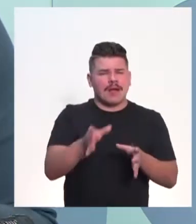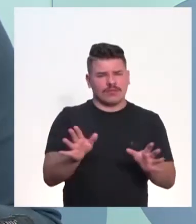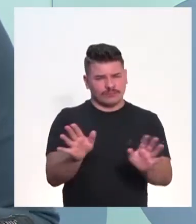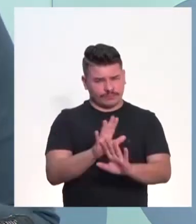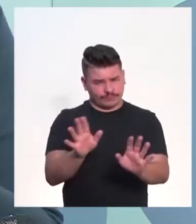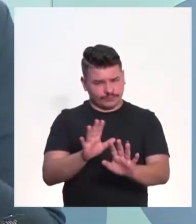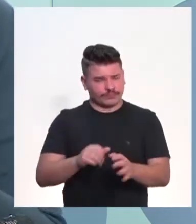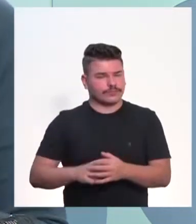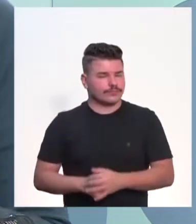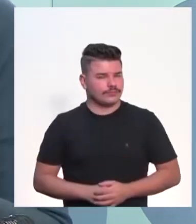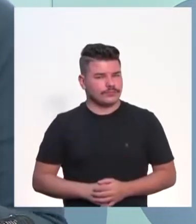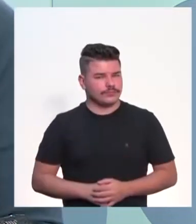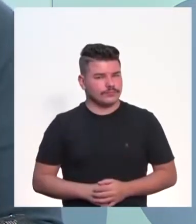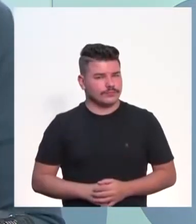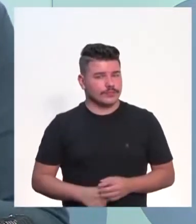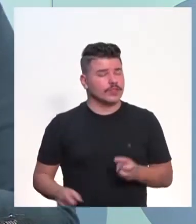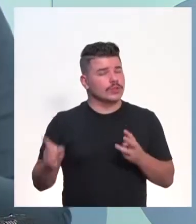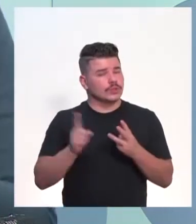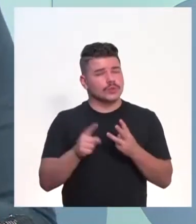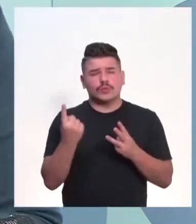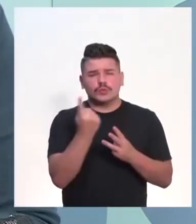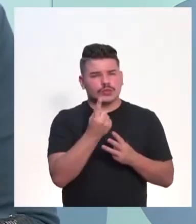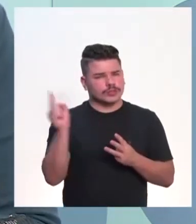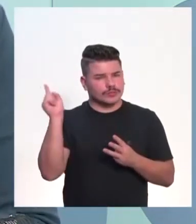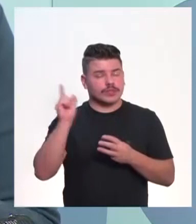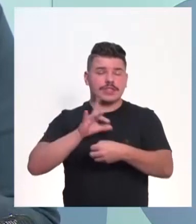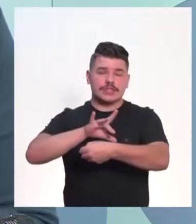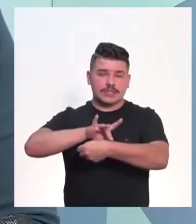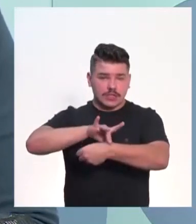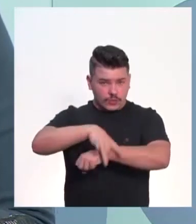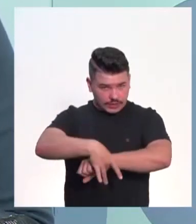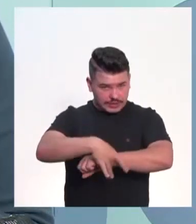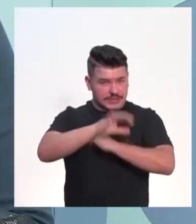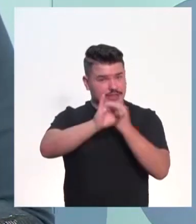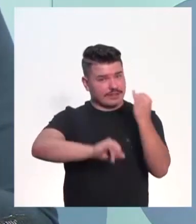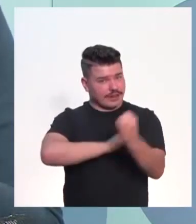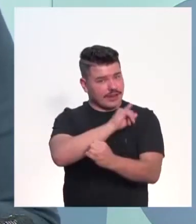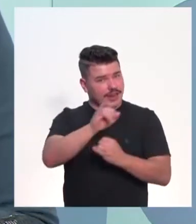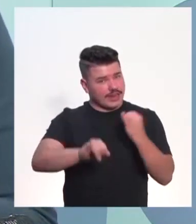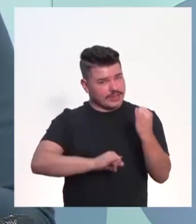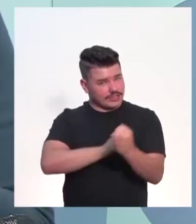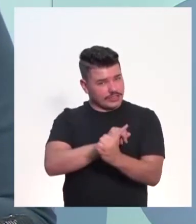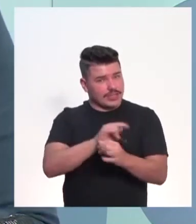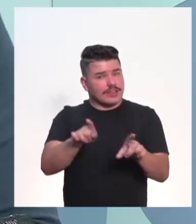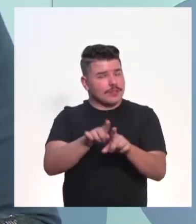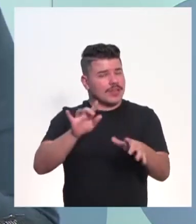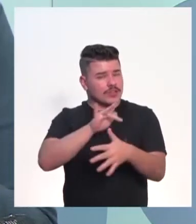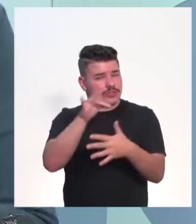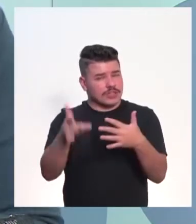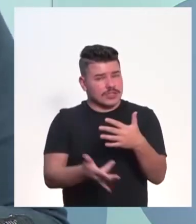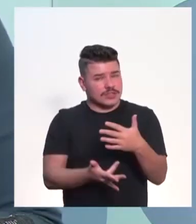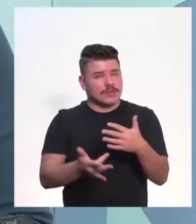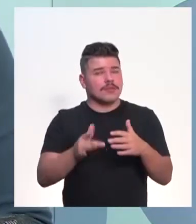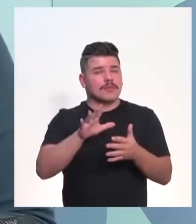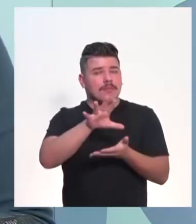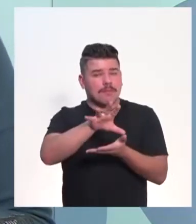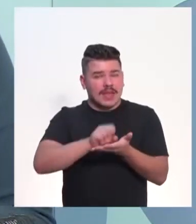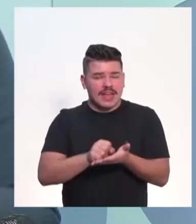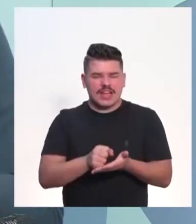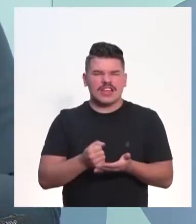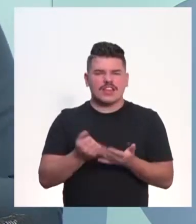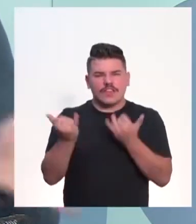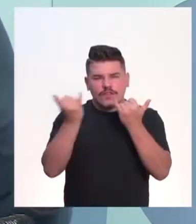a preocupação com a segurança na internet e em redes sociais é de todos nós, então não compartilhem dados